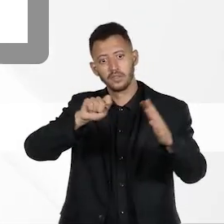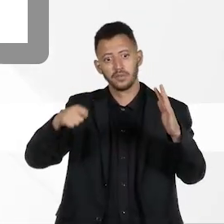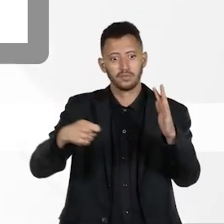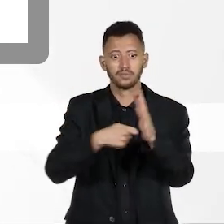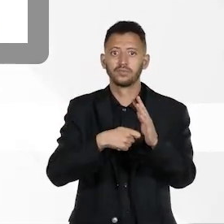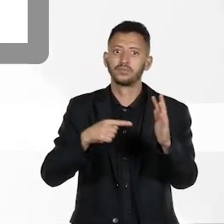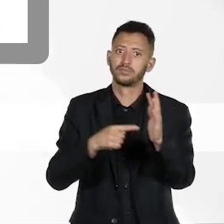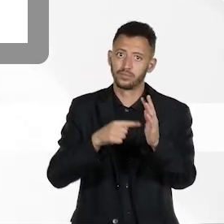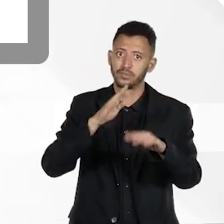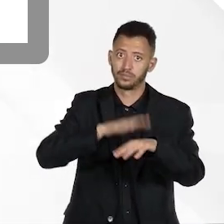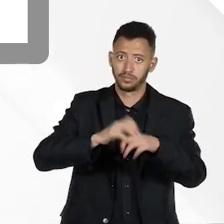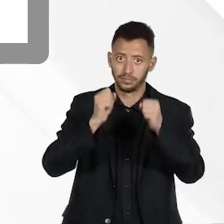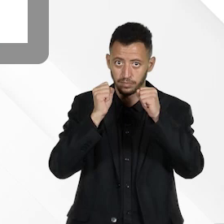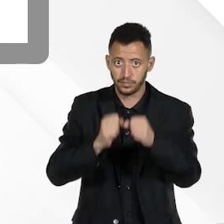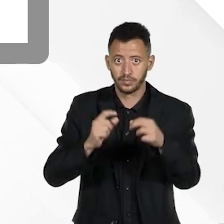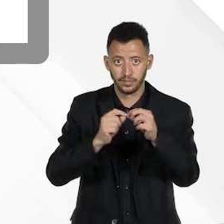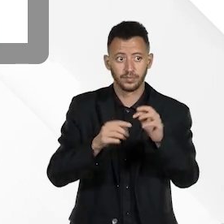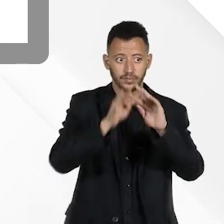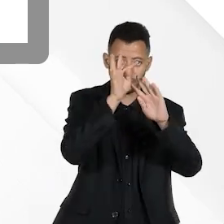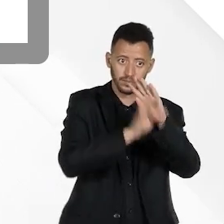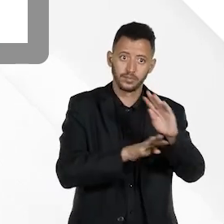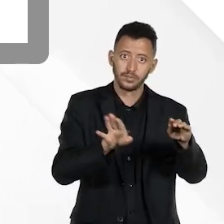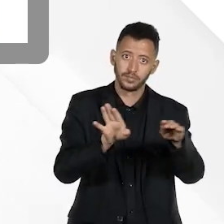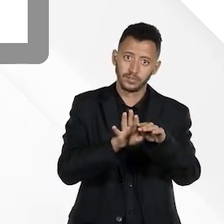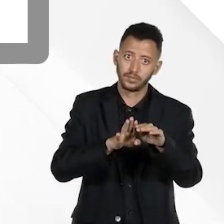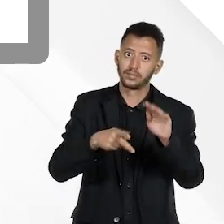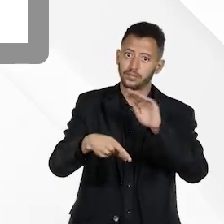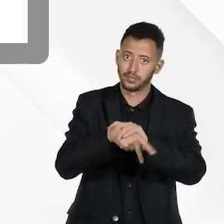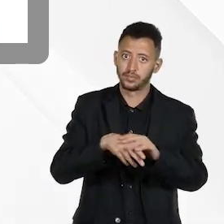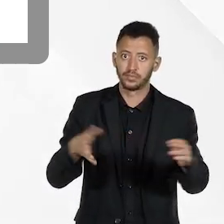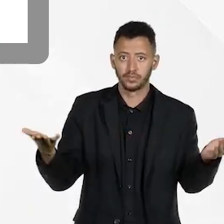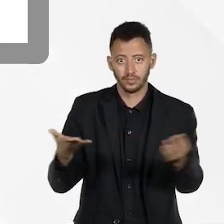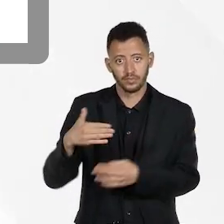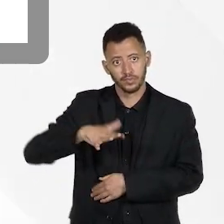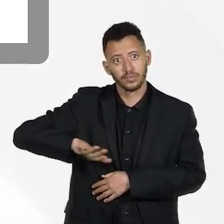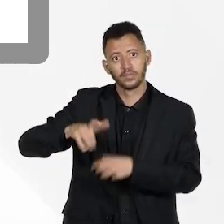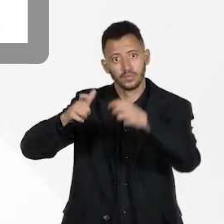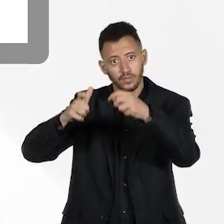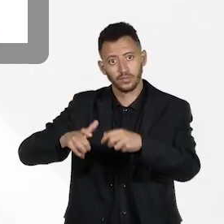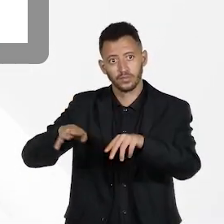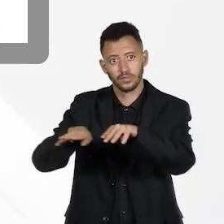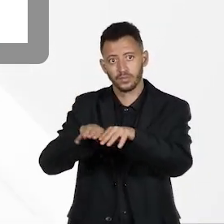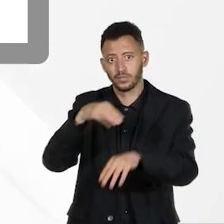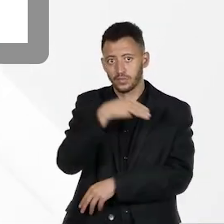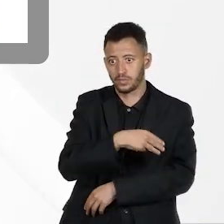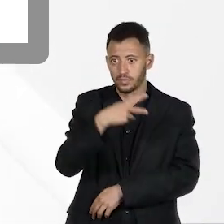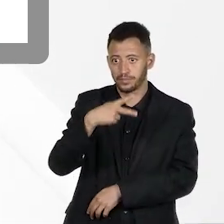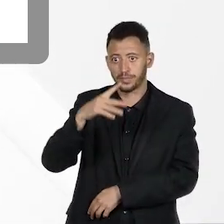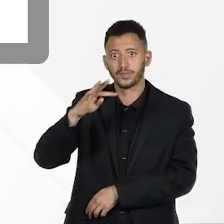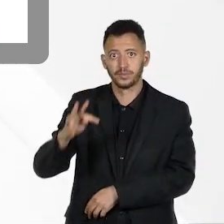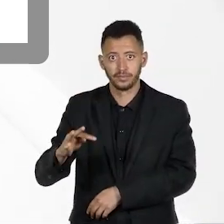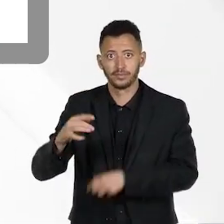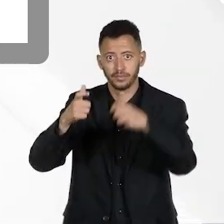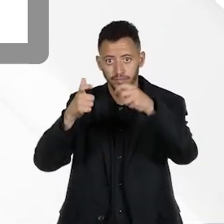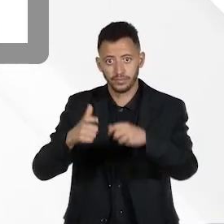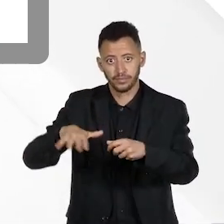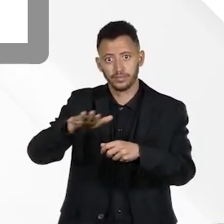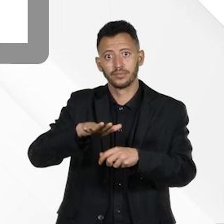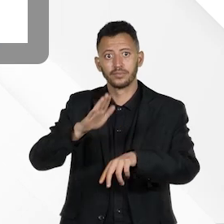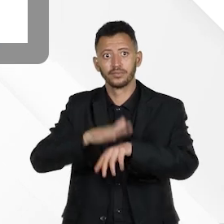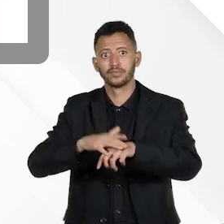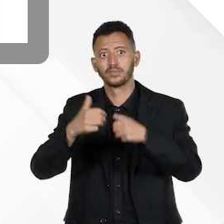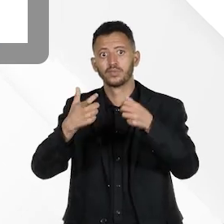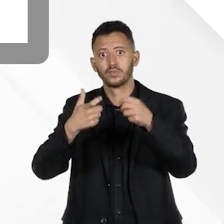na aba Denuncie. Essas denúncias elas podem ser formuladas também pessoalmente nas unidades do Ministério Público